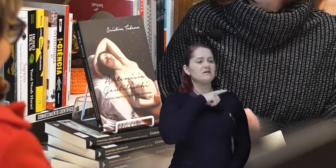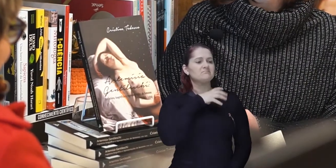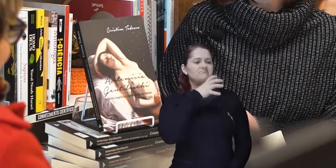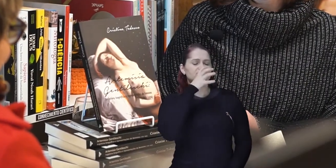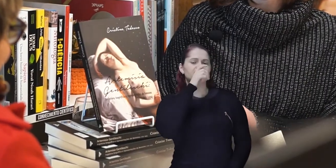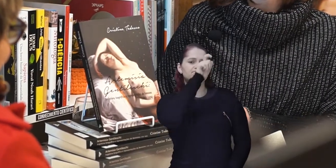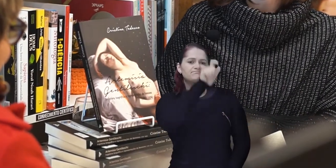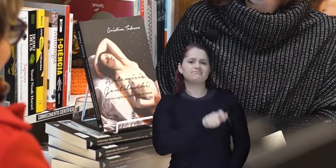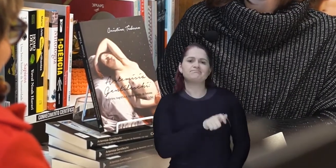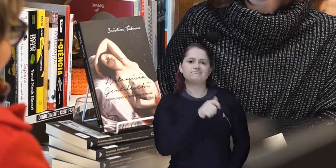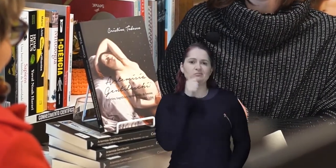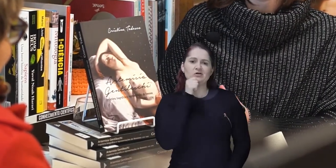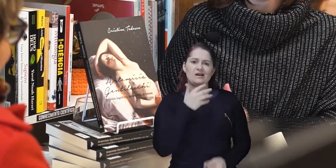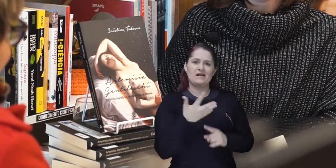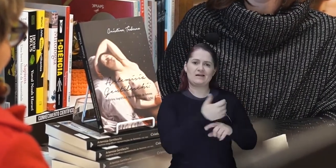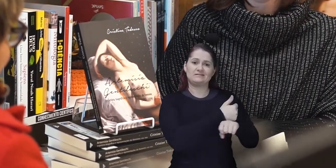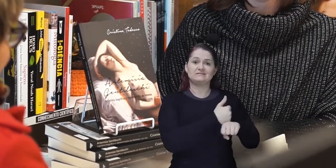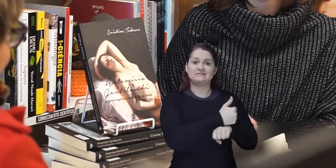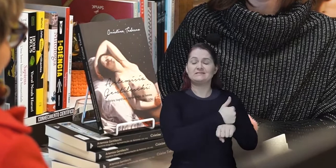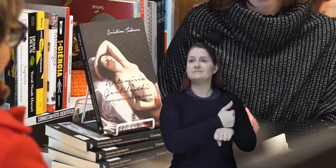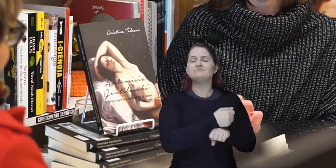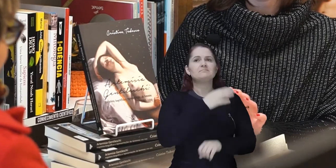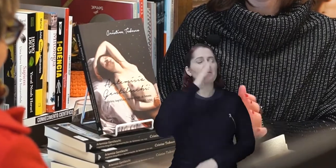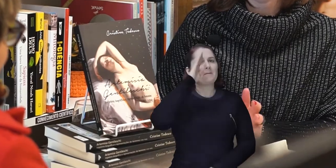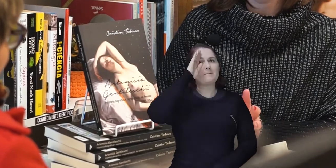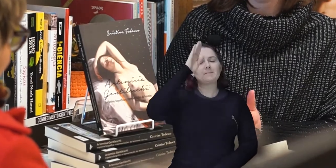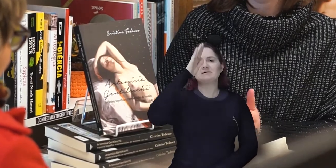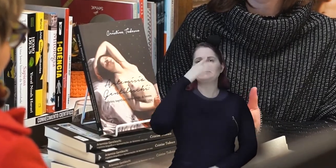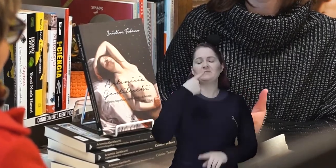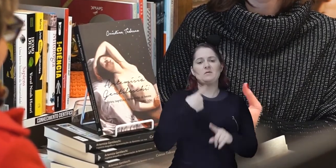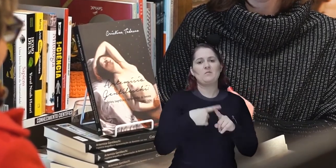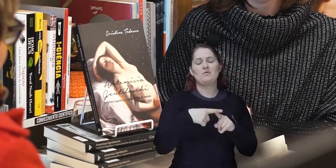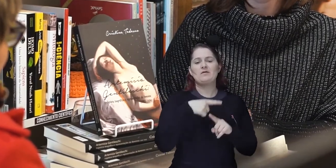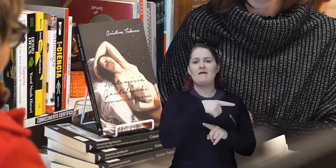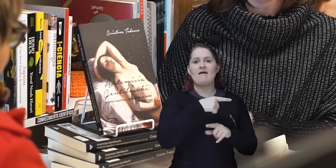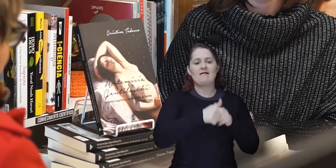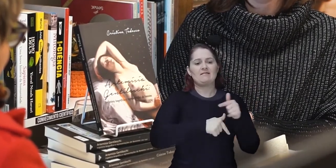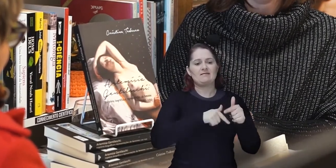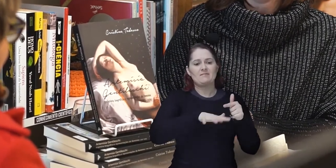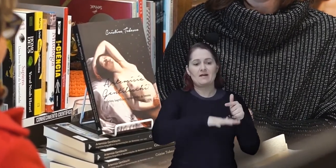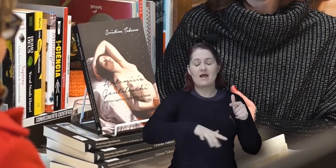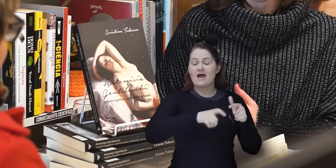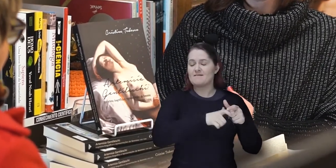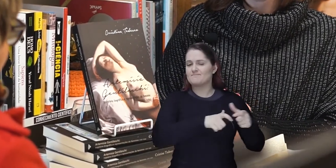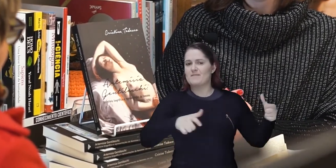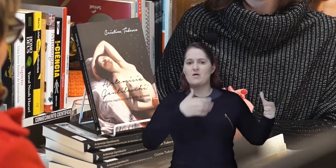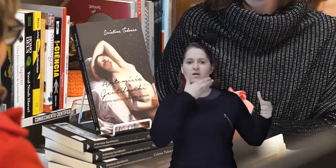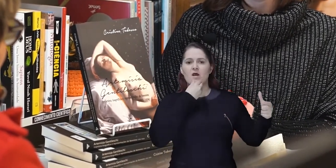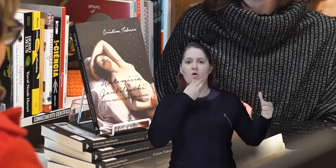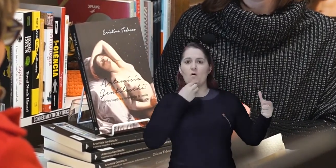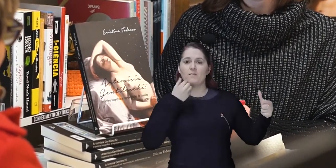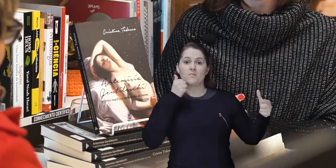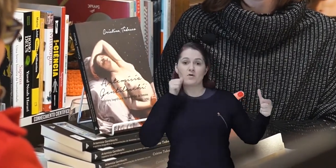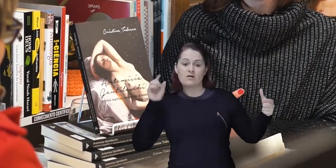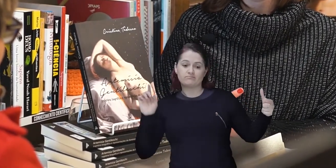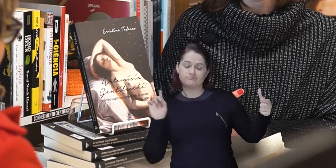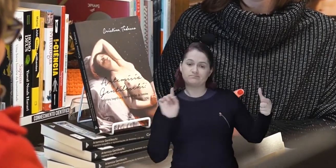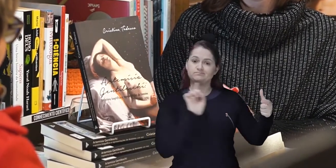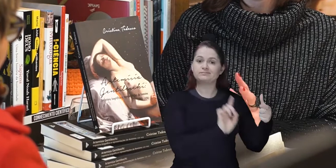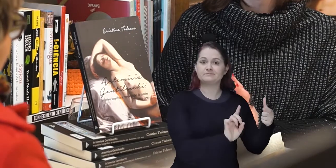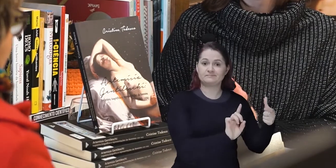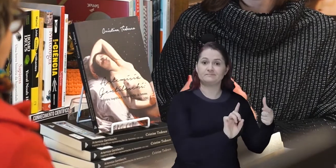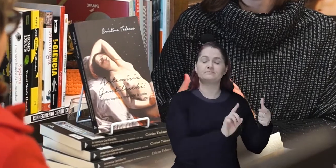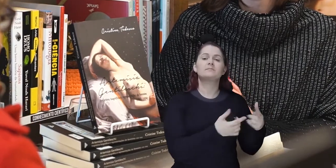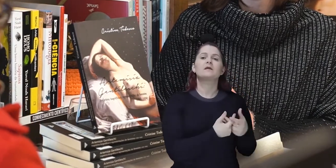Sim, eu tenho grande admiração pela obra da Artemisia, pelo que ela fez na época em que ela viveu, por ter atuado como pintora num